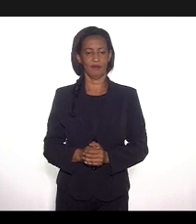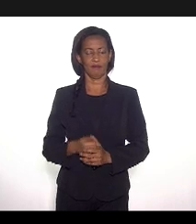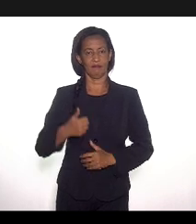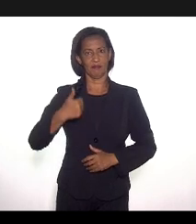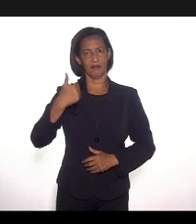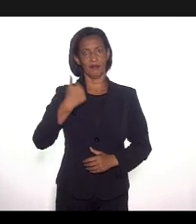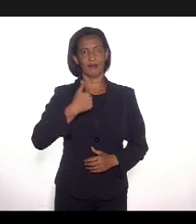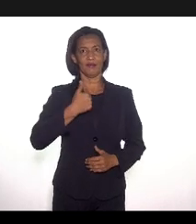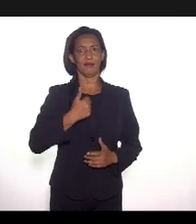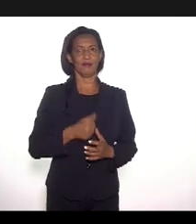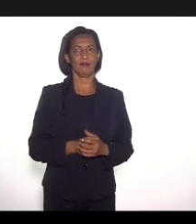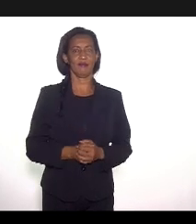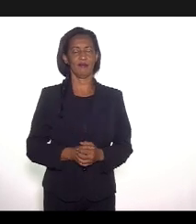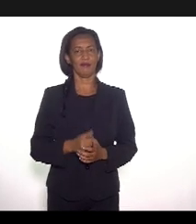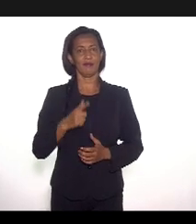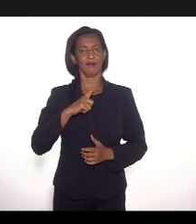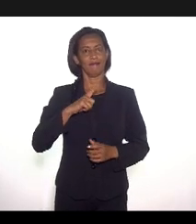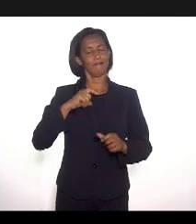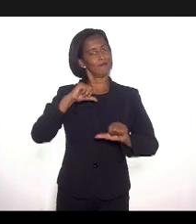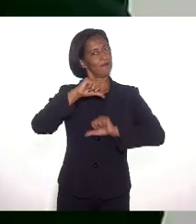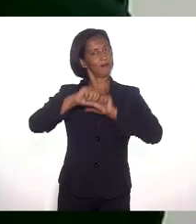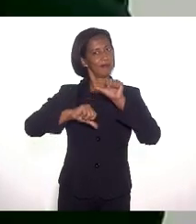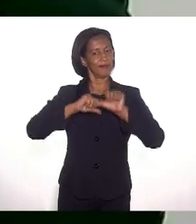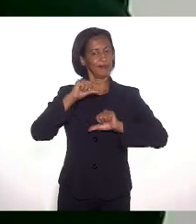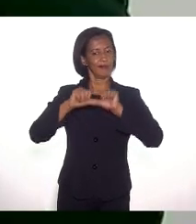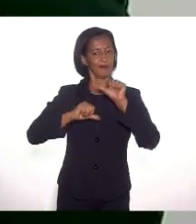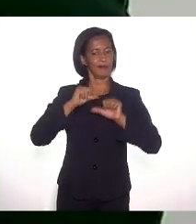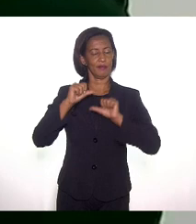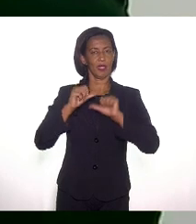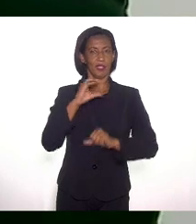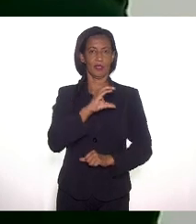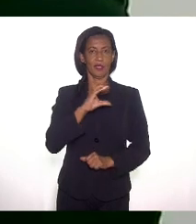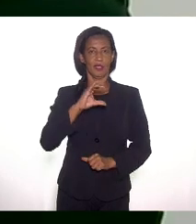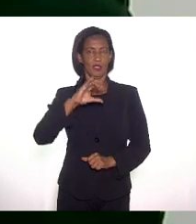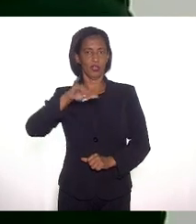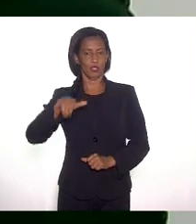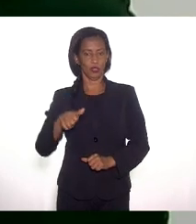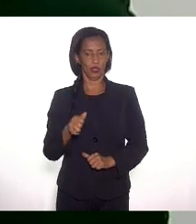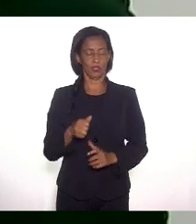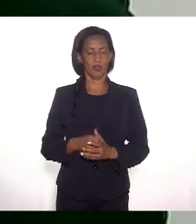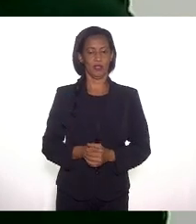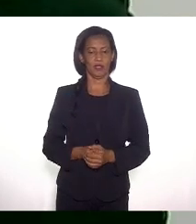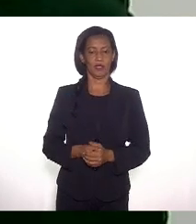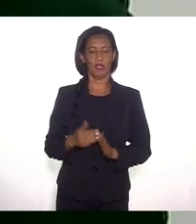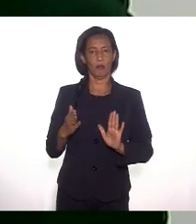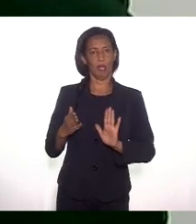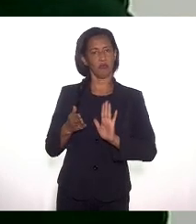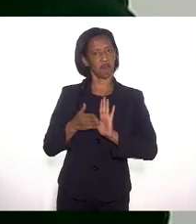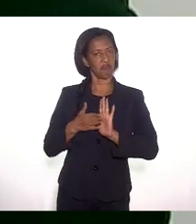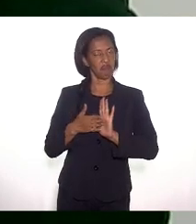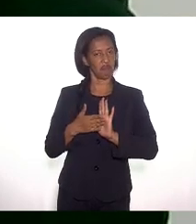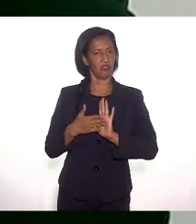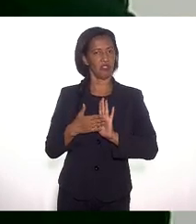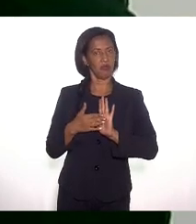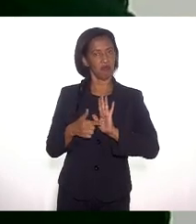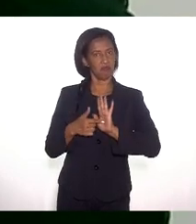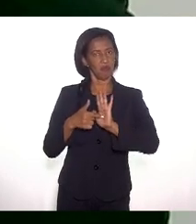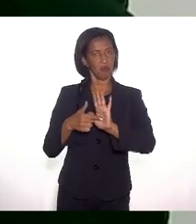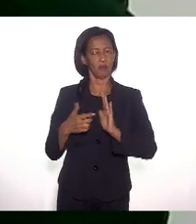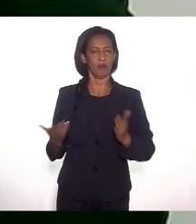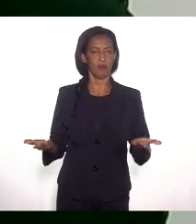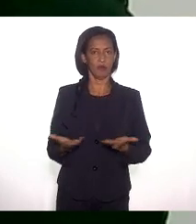Primeiro, teremos mudanças na composição da CCJ, ainda não nos foi apresentado, mas pelo que me parece